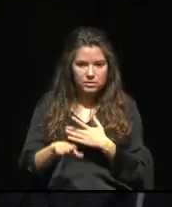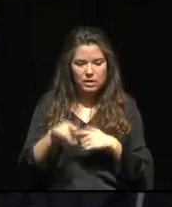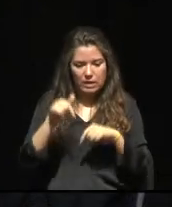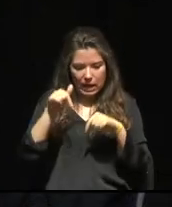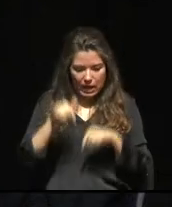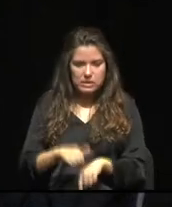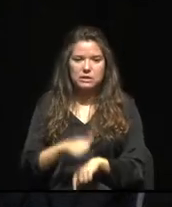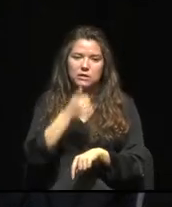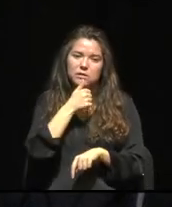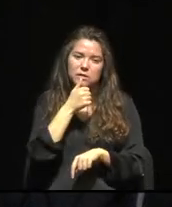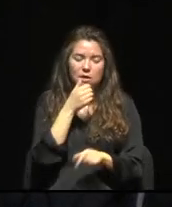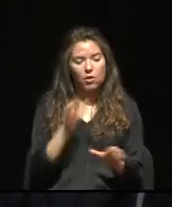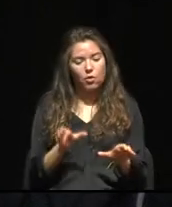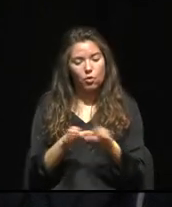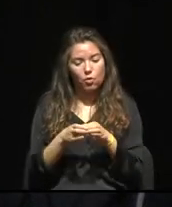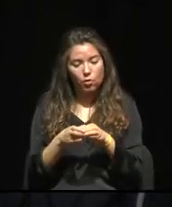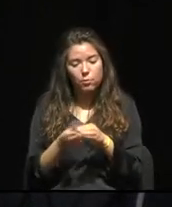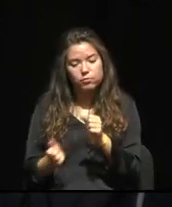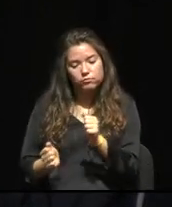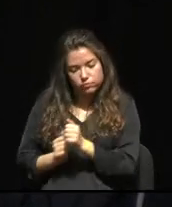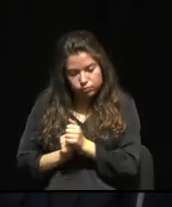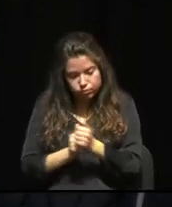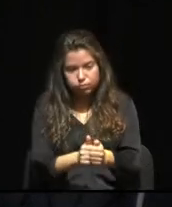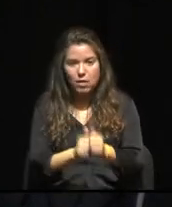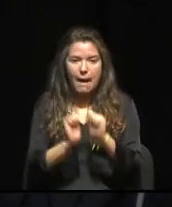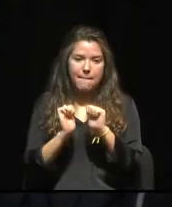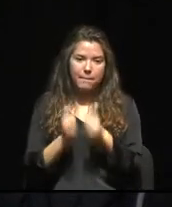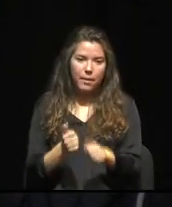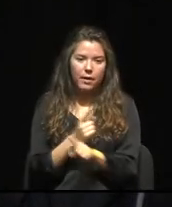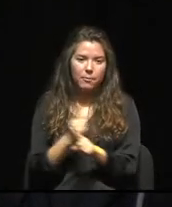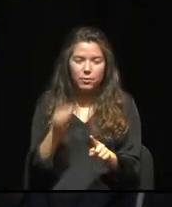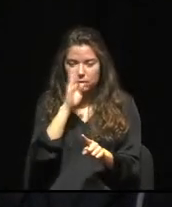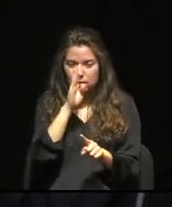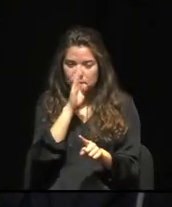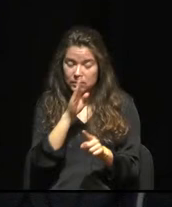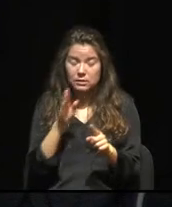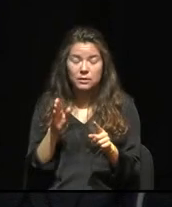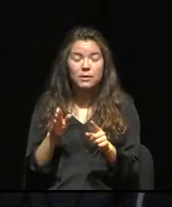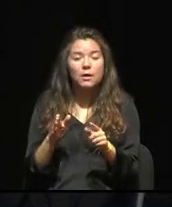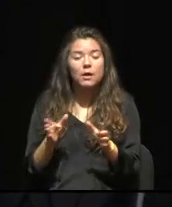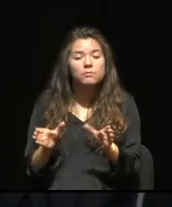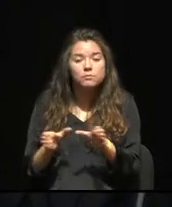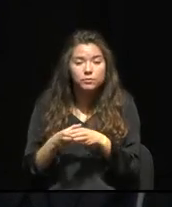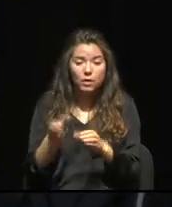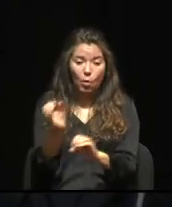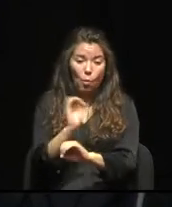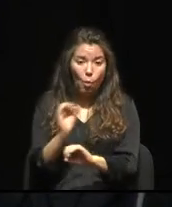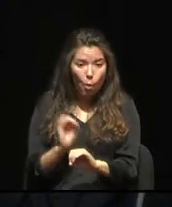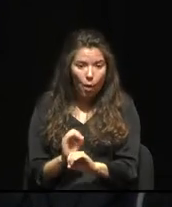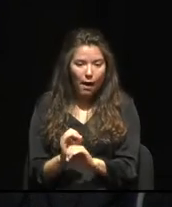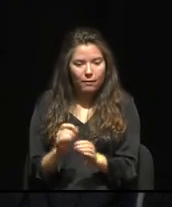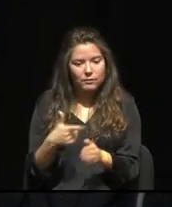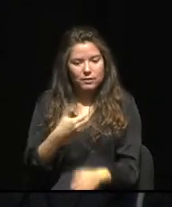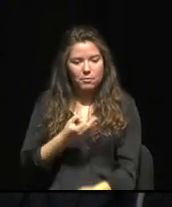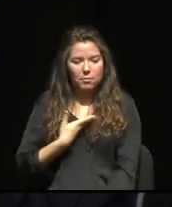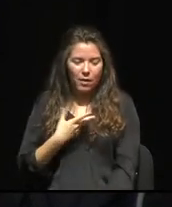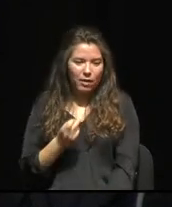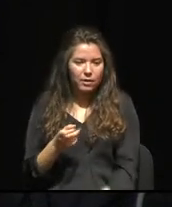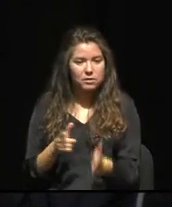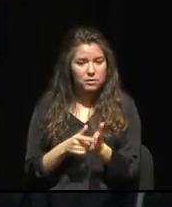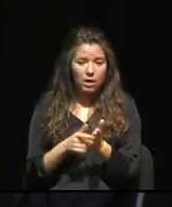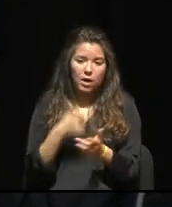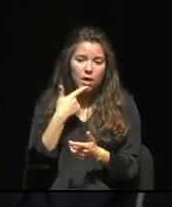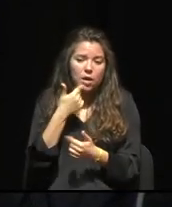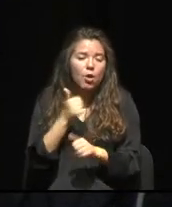que a comissão faça o devido acompanhamento porque o facto de não haver uma comissão eventual sobre a Tapada das necessidades em nada